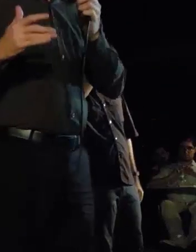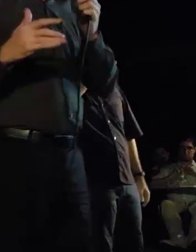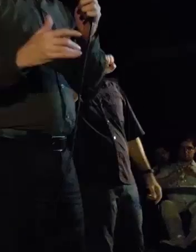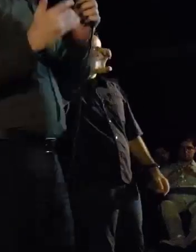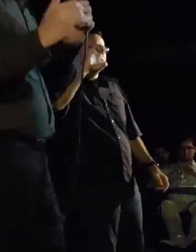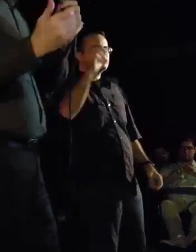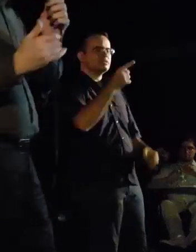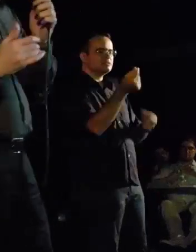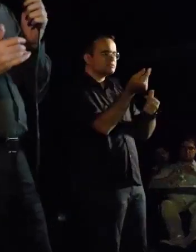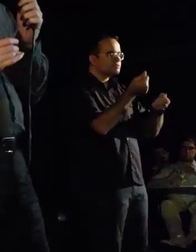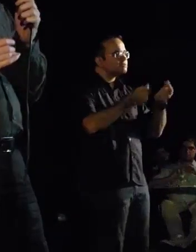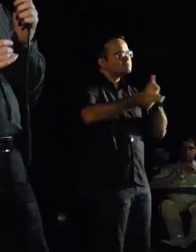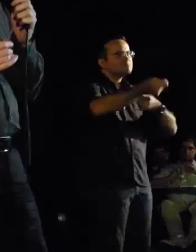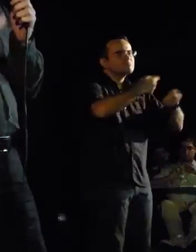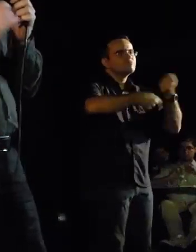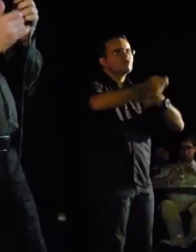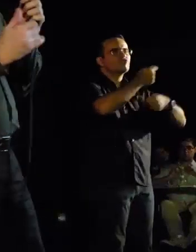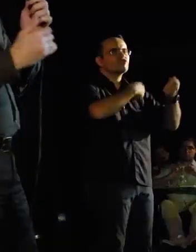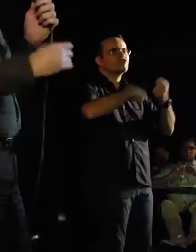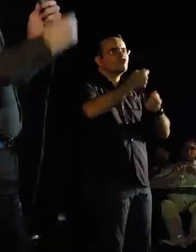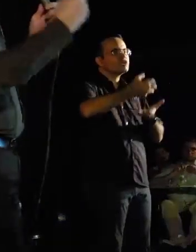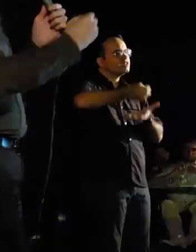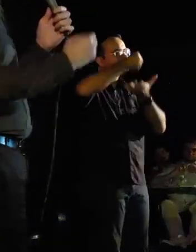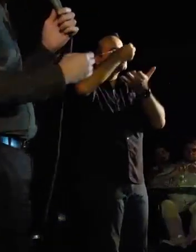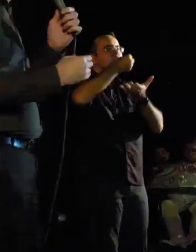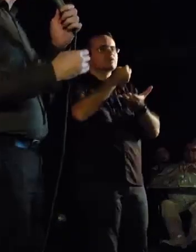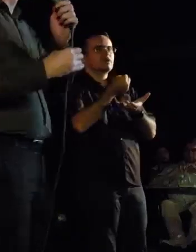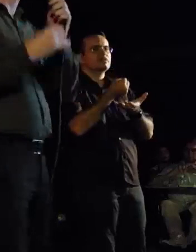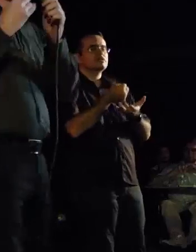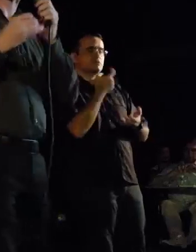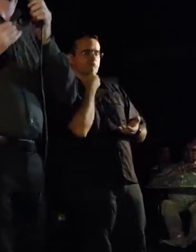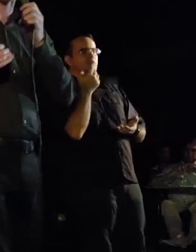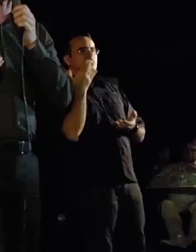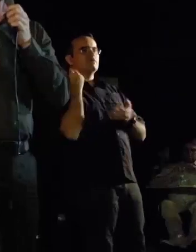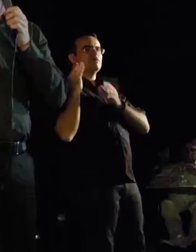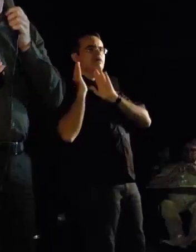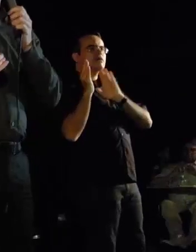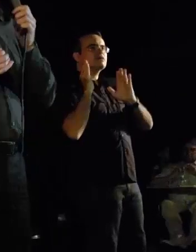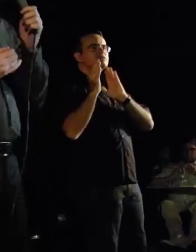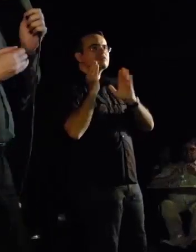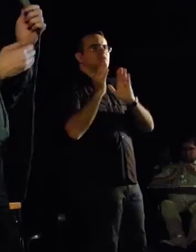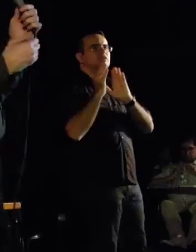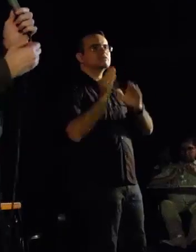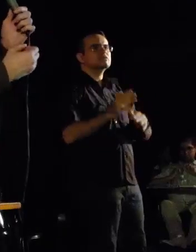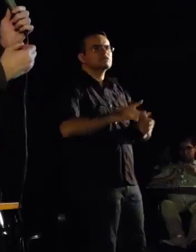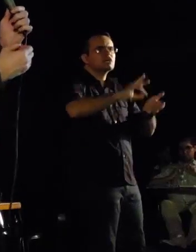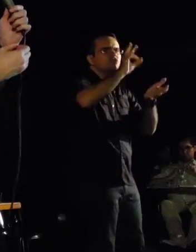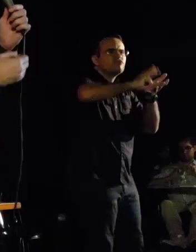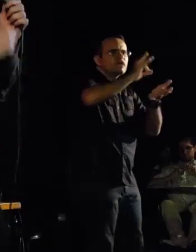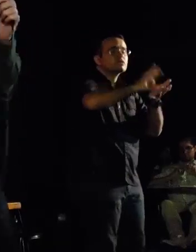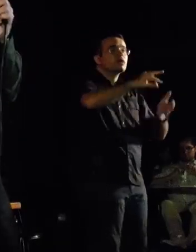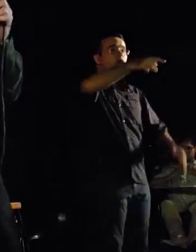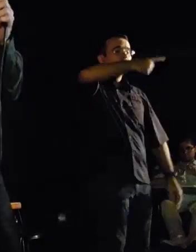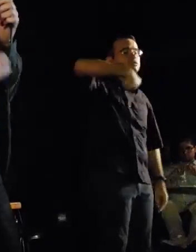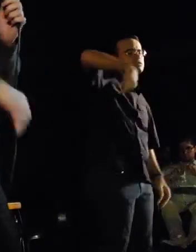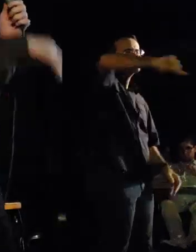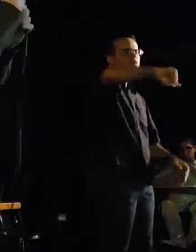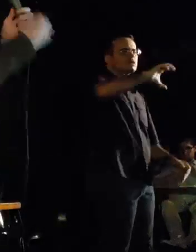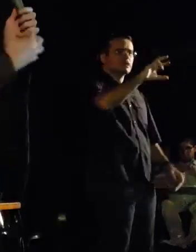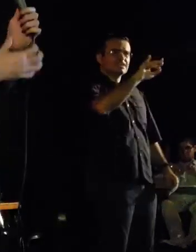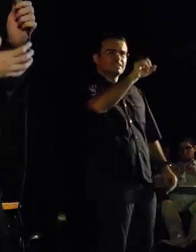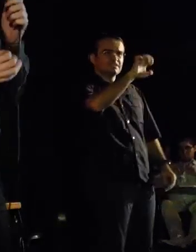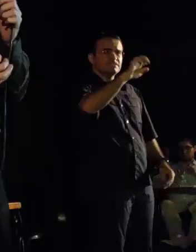história do capitalismo recente. Vejam, nós estamos tecnicamente em crise global há pelo